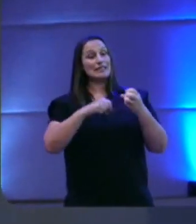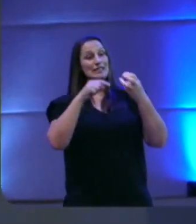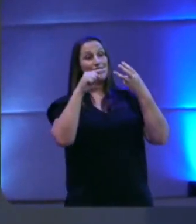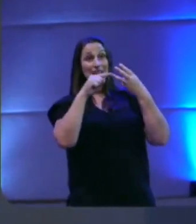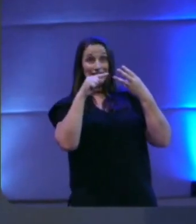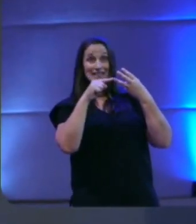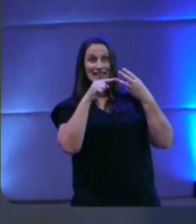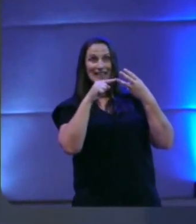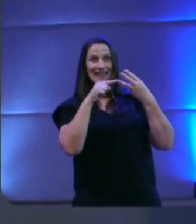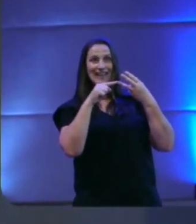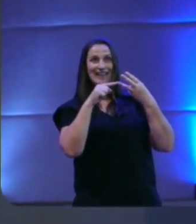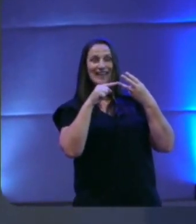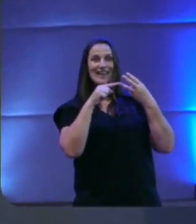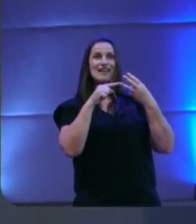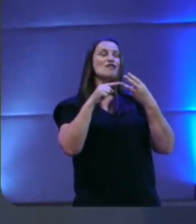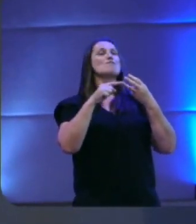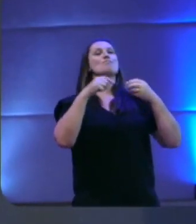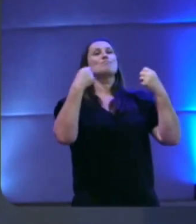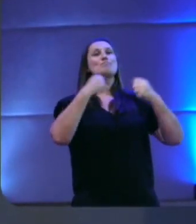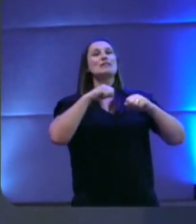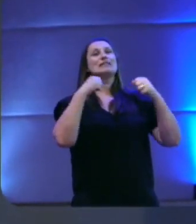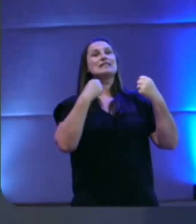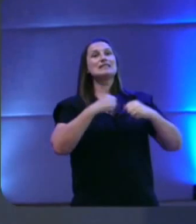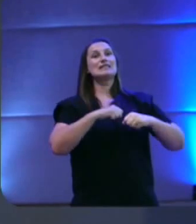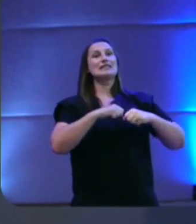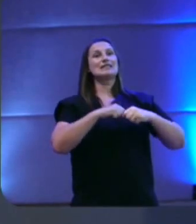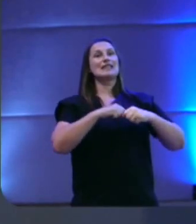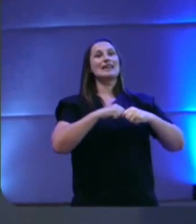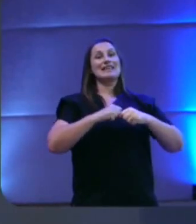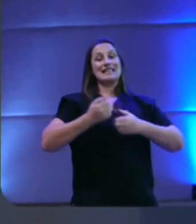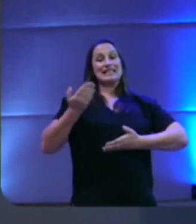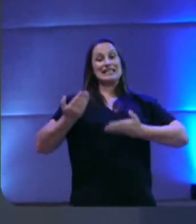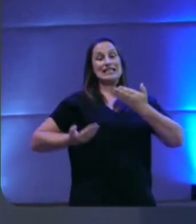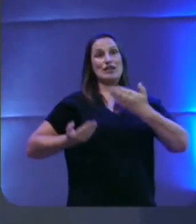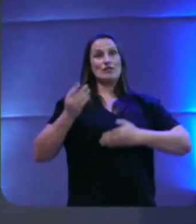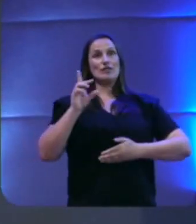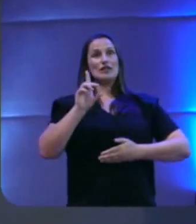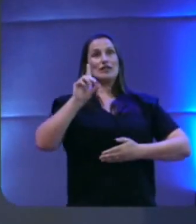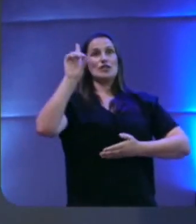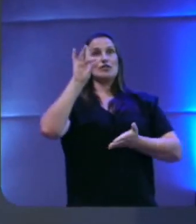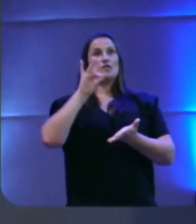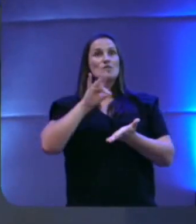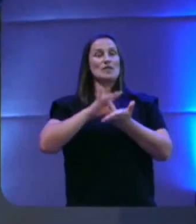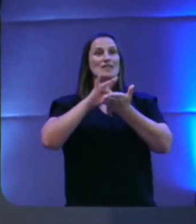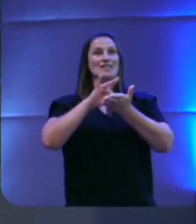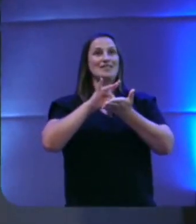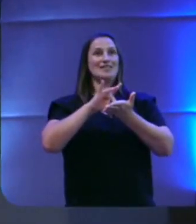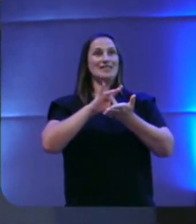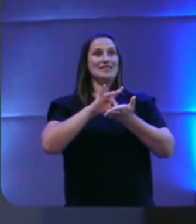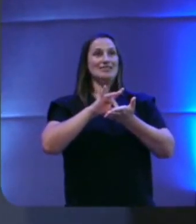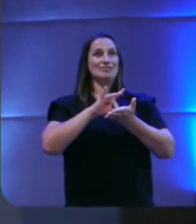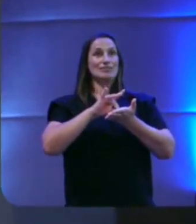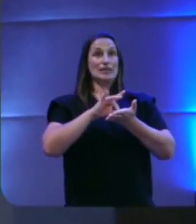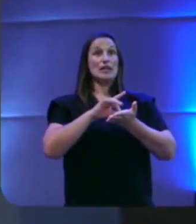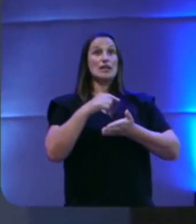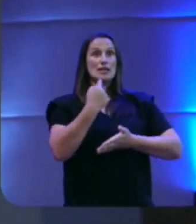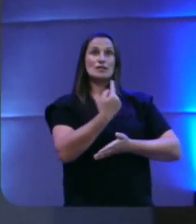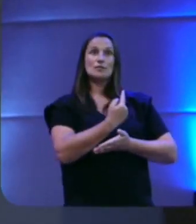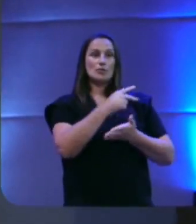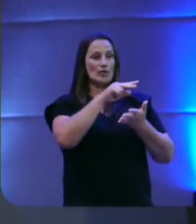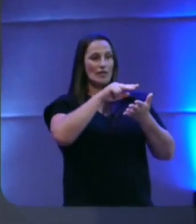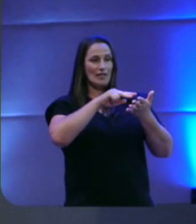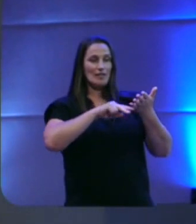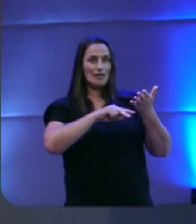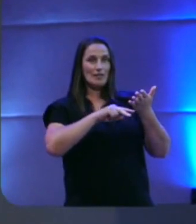engajar-se na missão que Jesus tem para mim e para você nesse presente ano. E nós vamos ler esse texto da palavra de